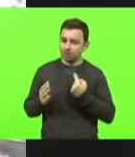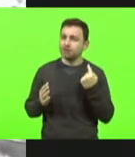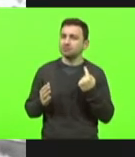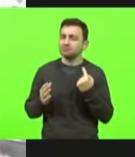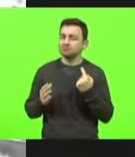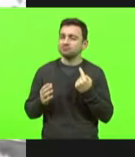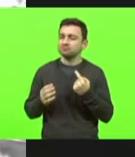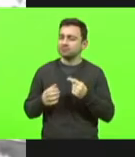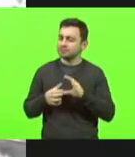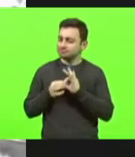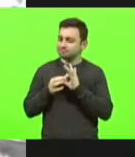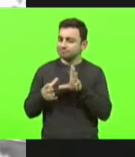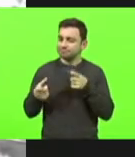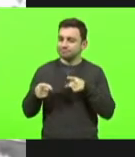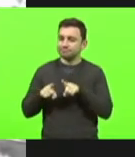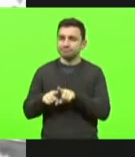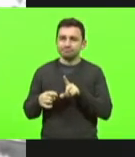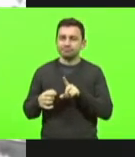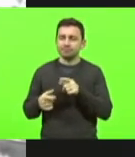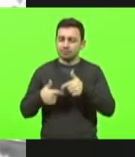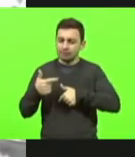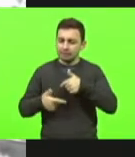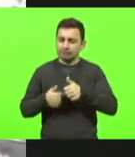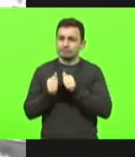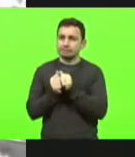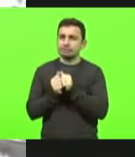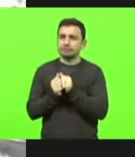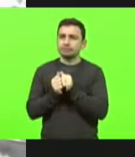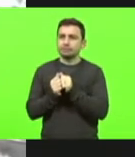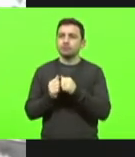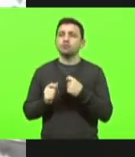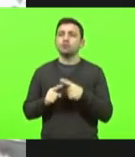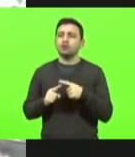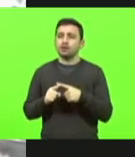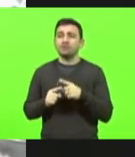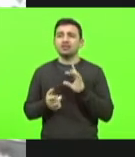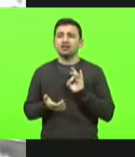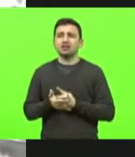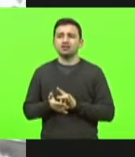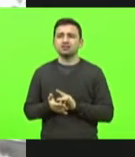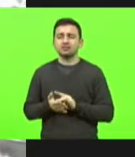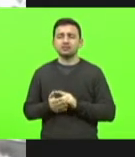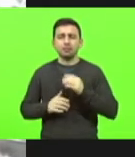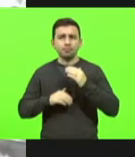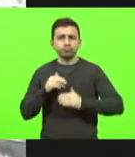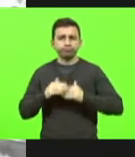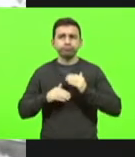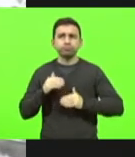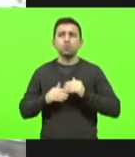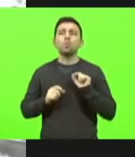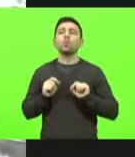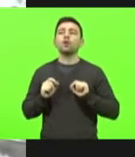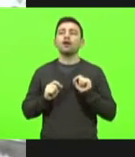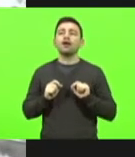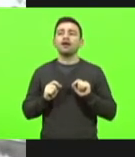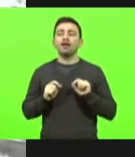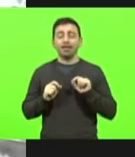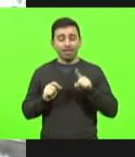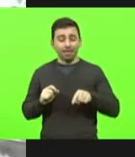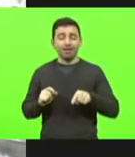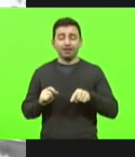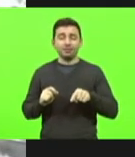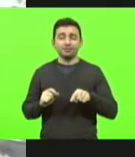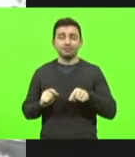essa parceria, para trabalharmos juntos, porque talvez seja realmente, um dos eventos mais importantes e que mais